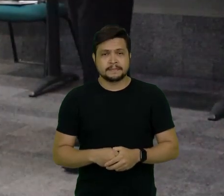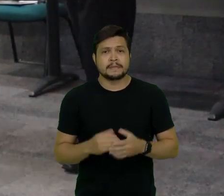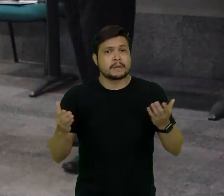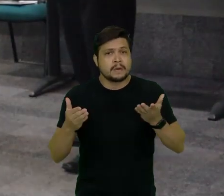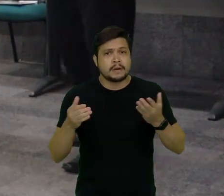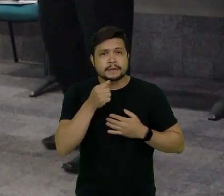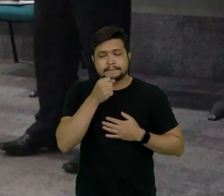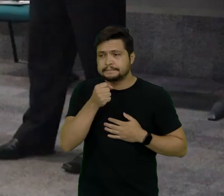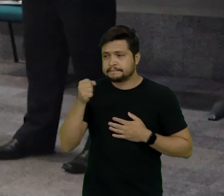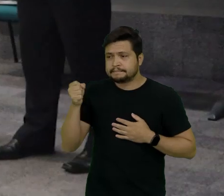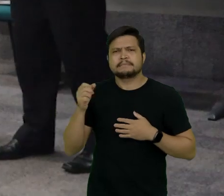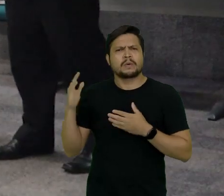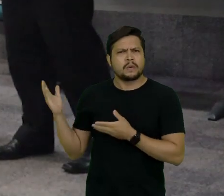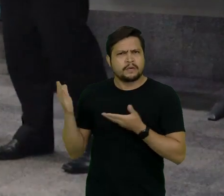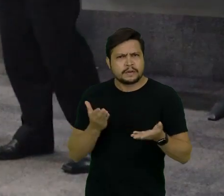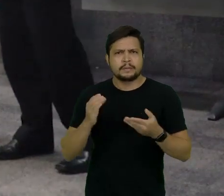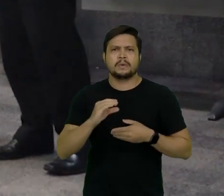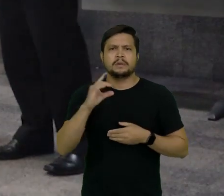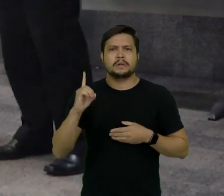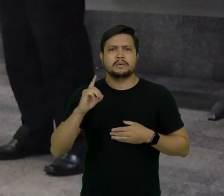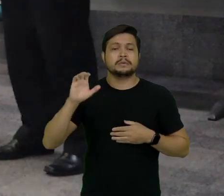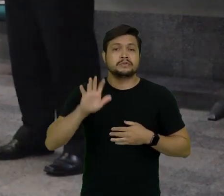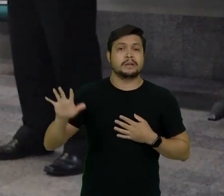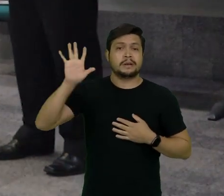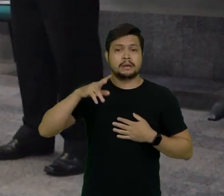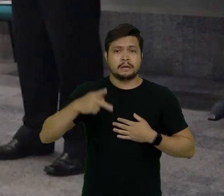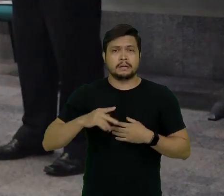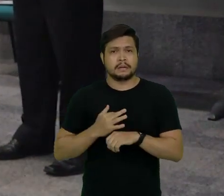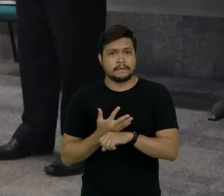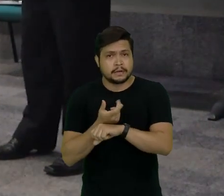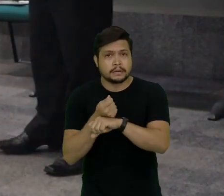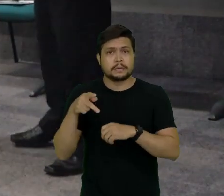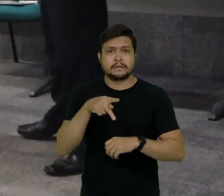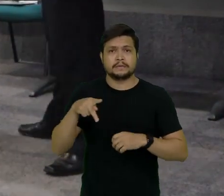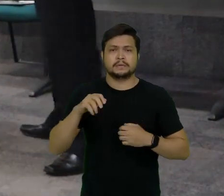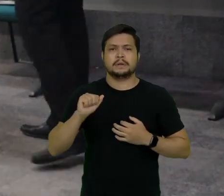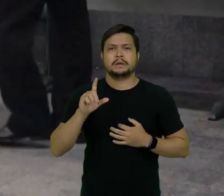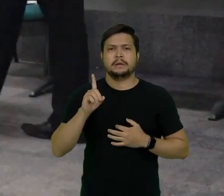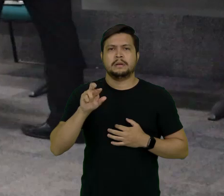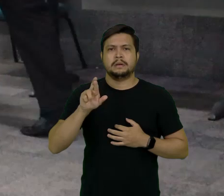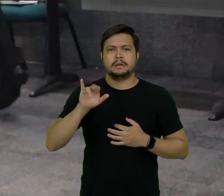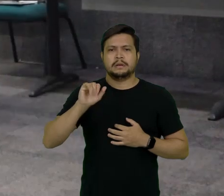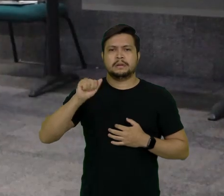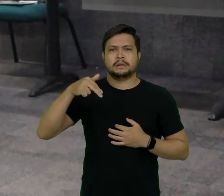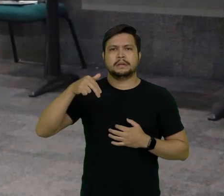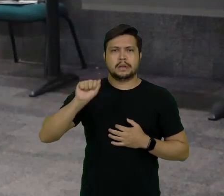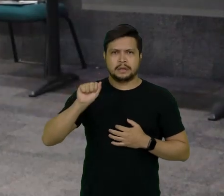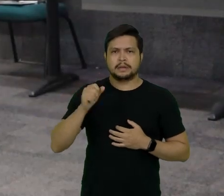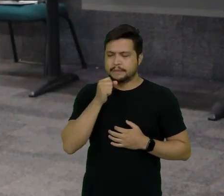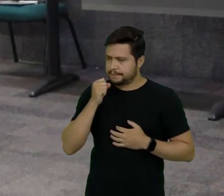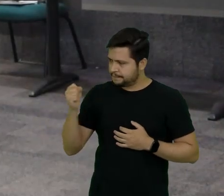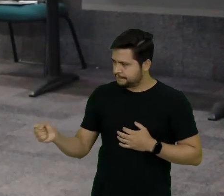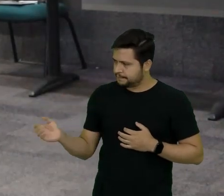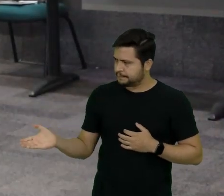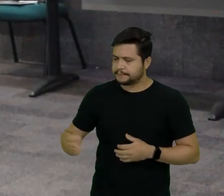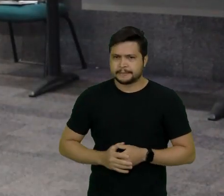Para fazer o uso da palavra, convidamos a coordenadora geral do evento, professora Adriana Dantas Palmieri Borja. Você pode falar aqui na mesa ainda,